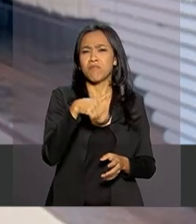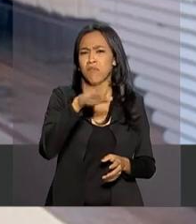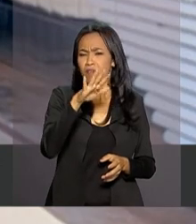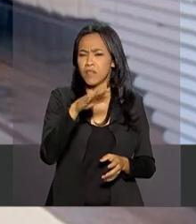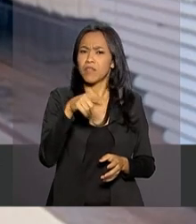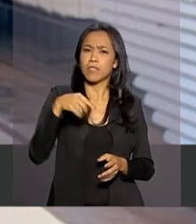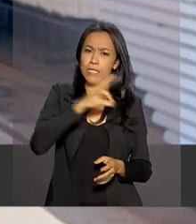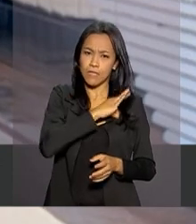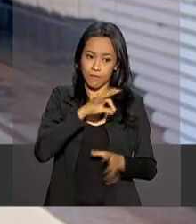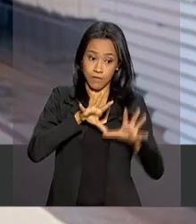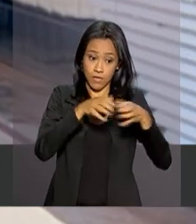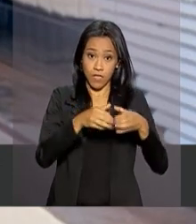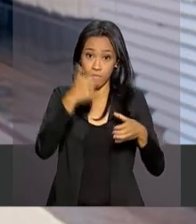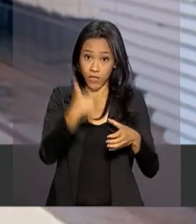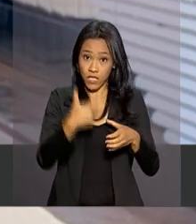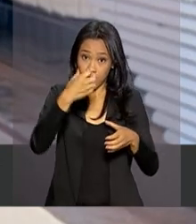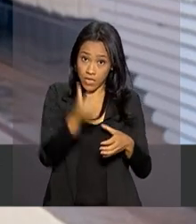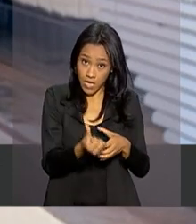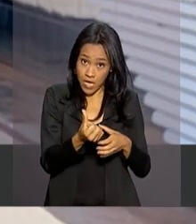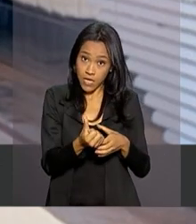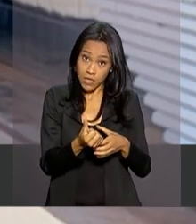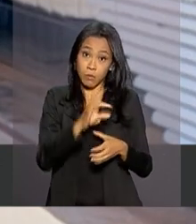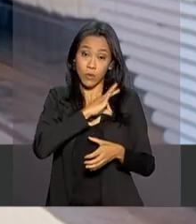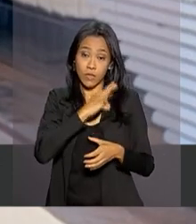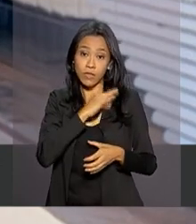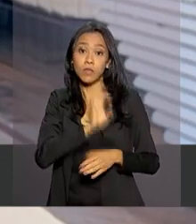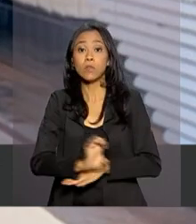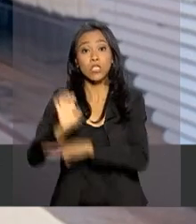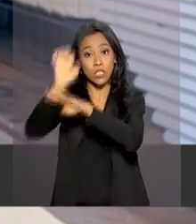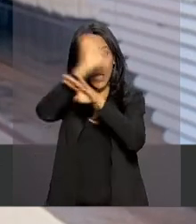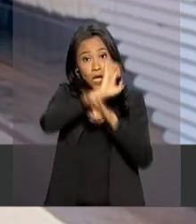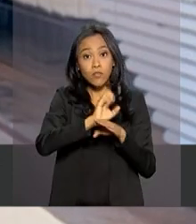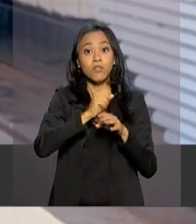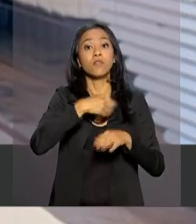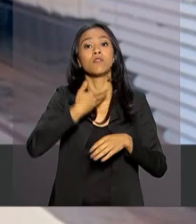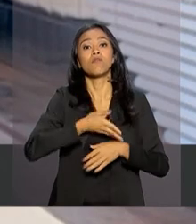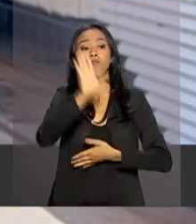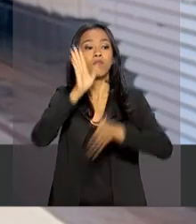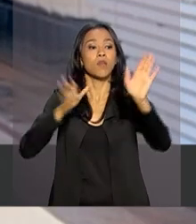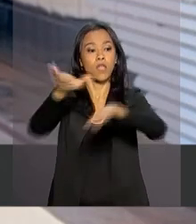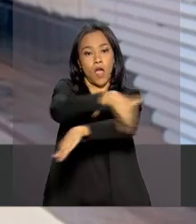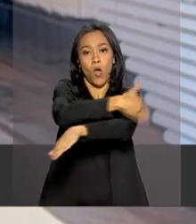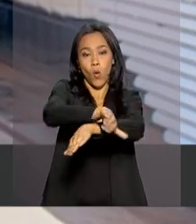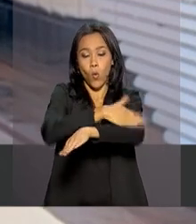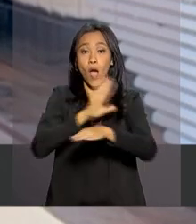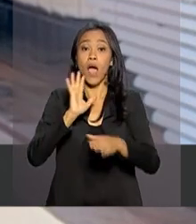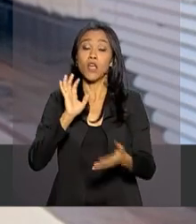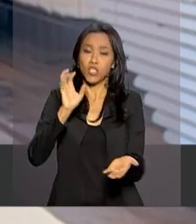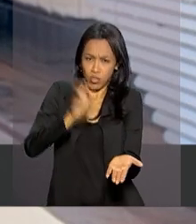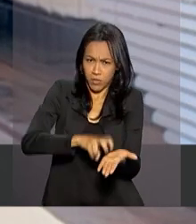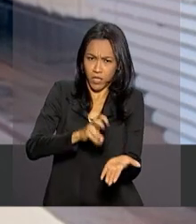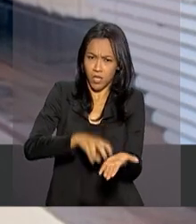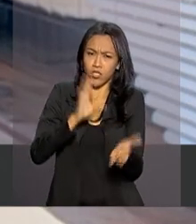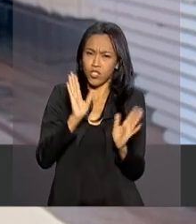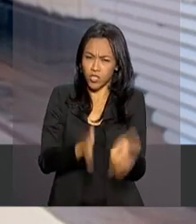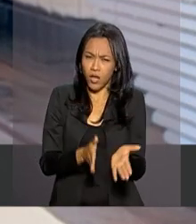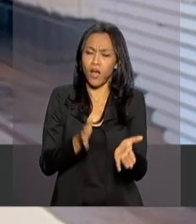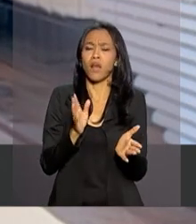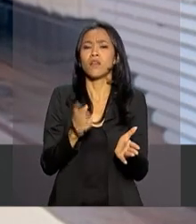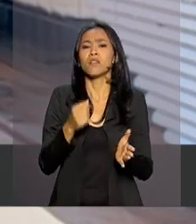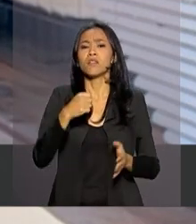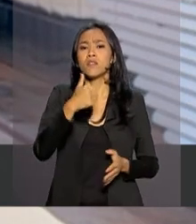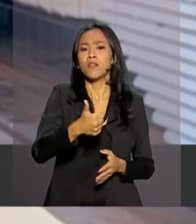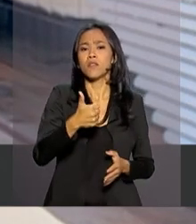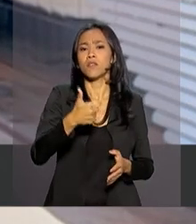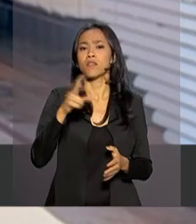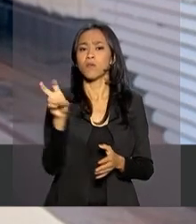civis das 26 polícias civis dos estados estão na rua. Até o fim da manhã, foram cumpridos 155